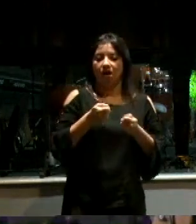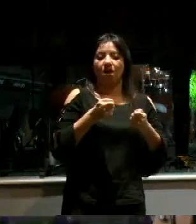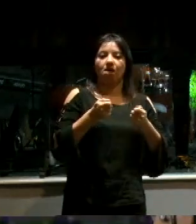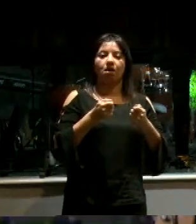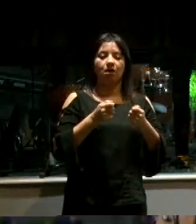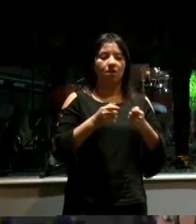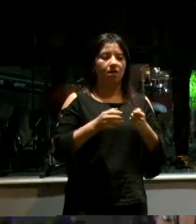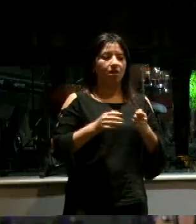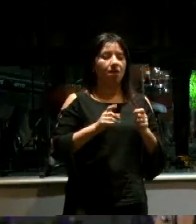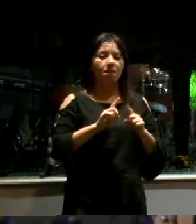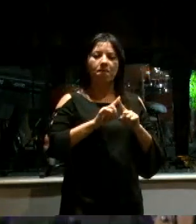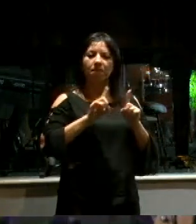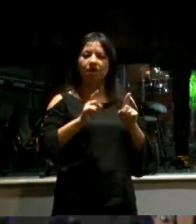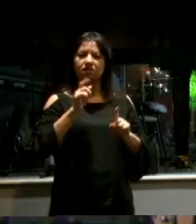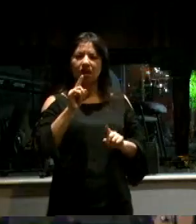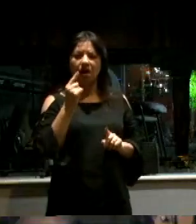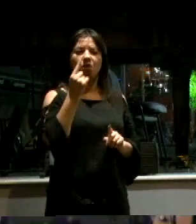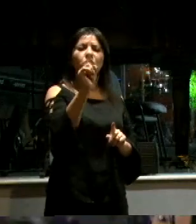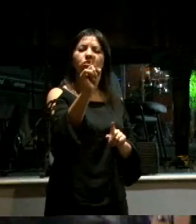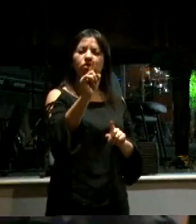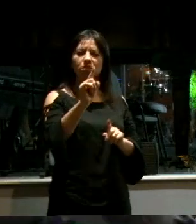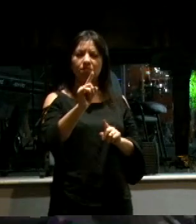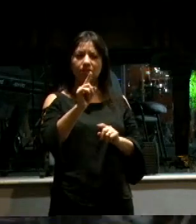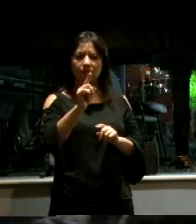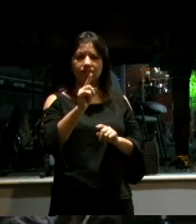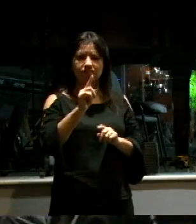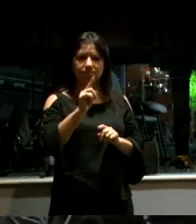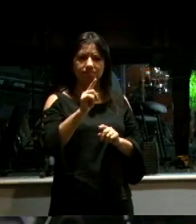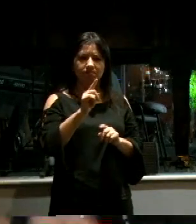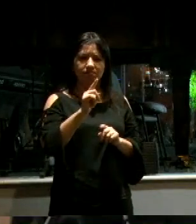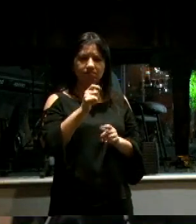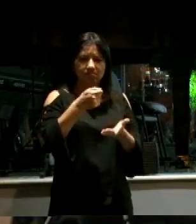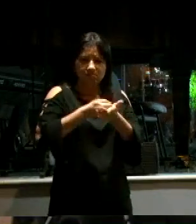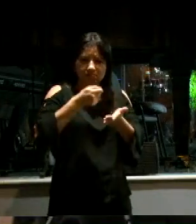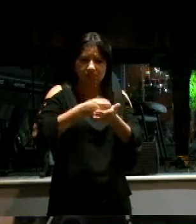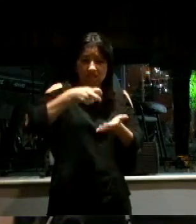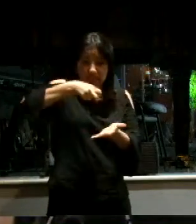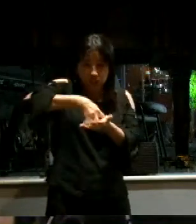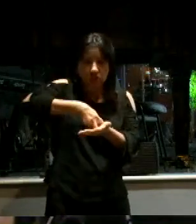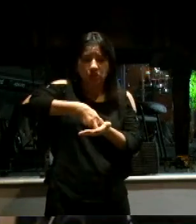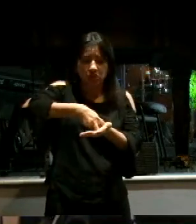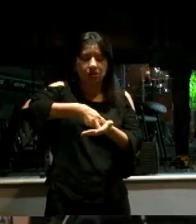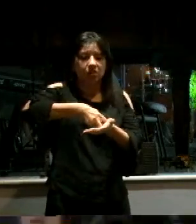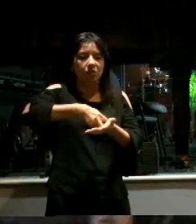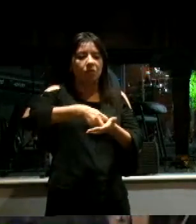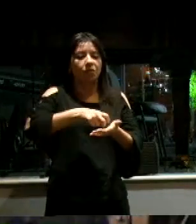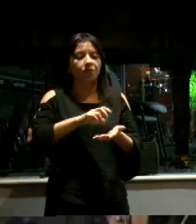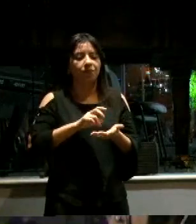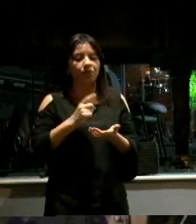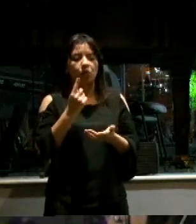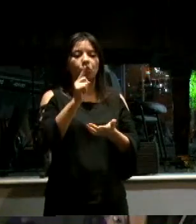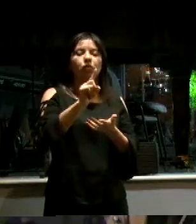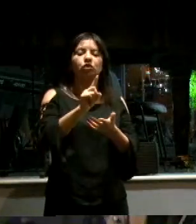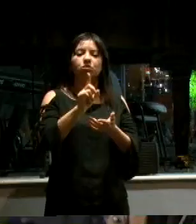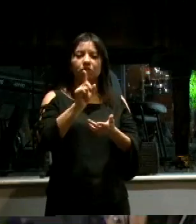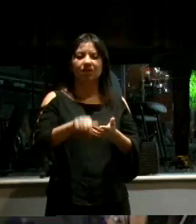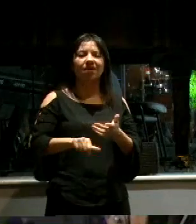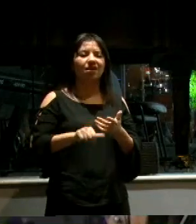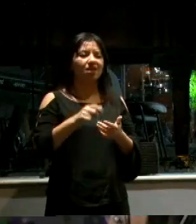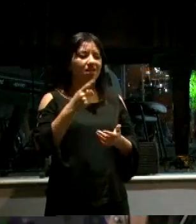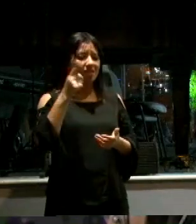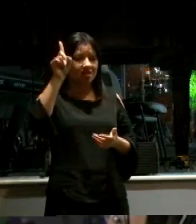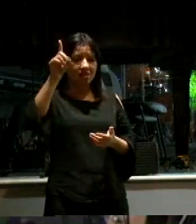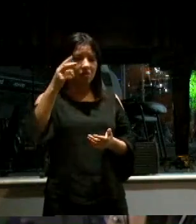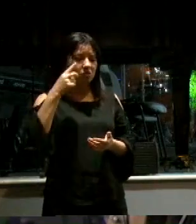Mas a última praga e a humilhação maior de todas foi contra o Deus Horus